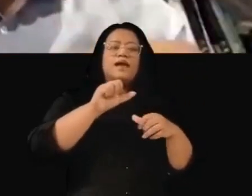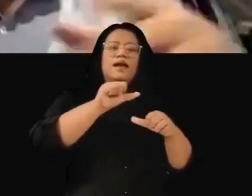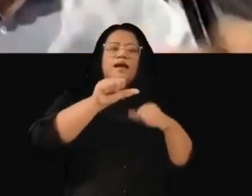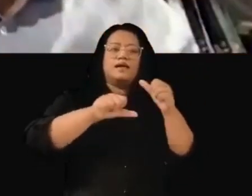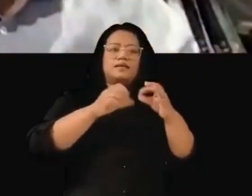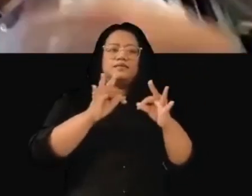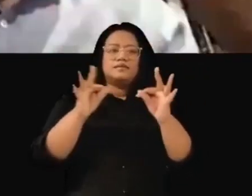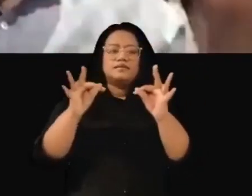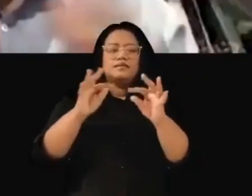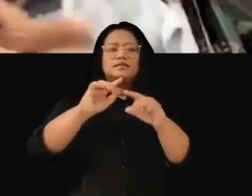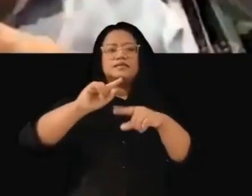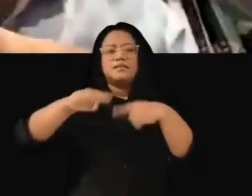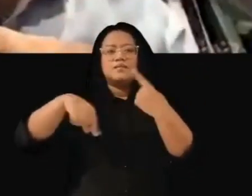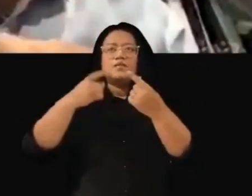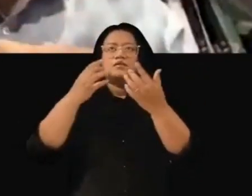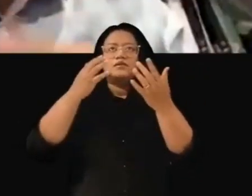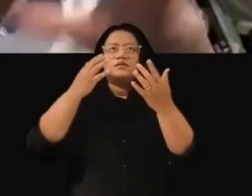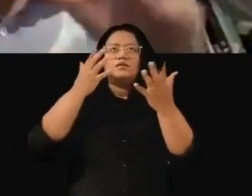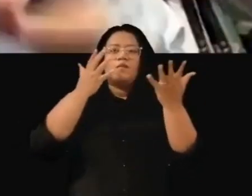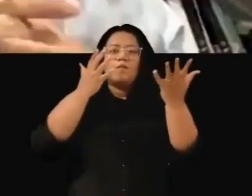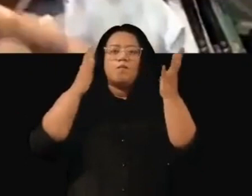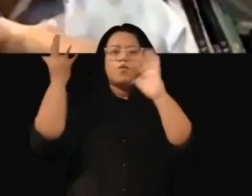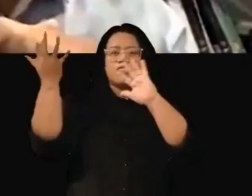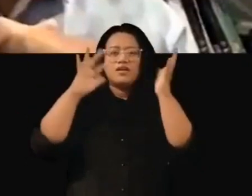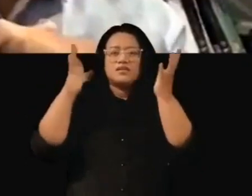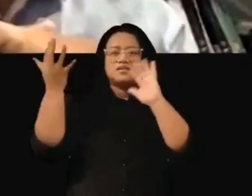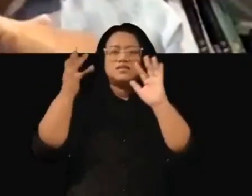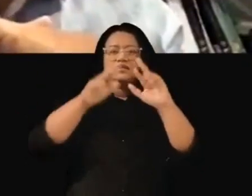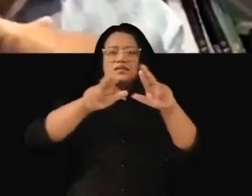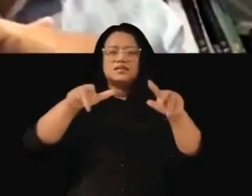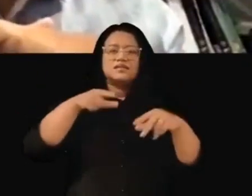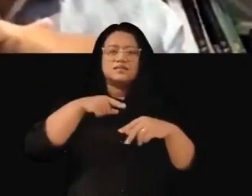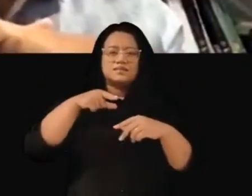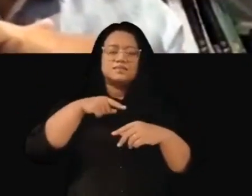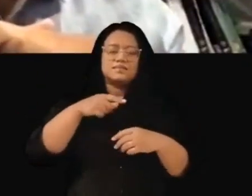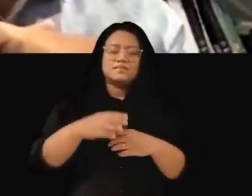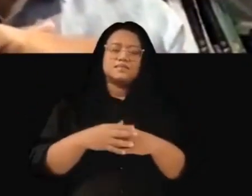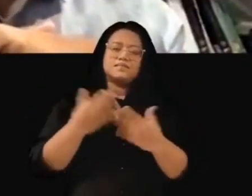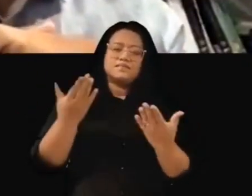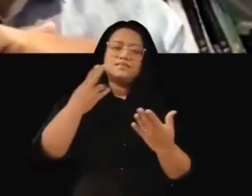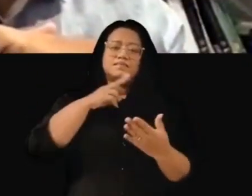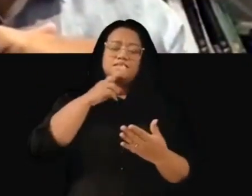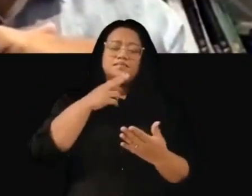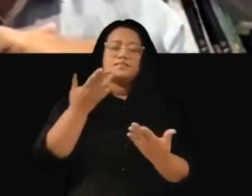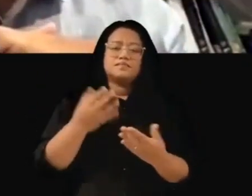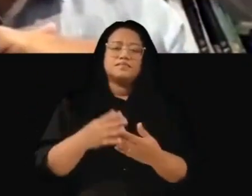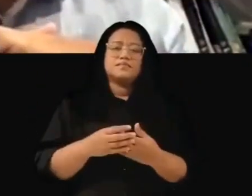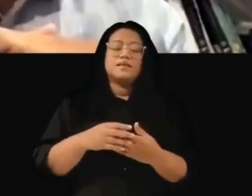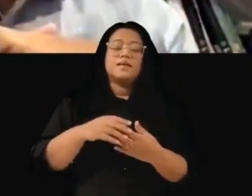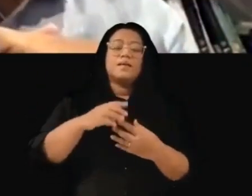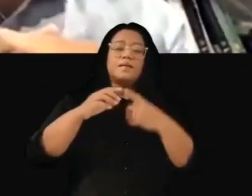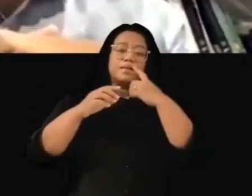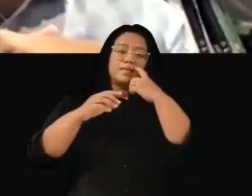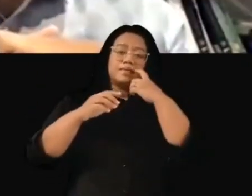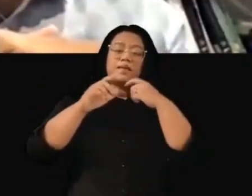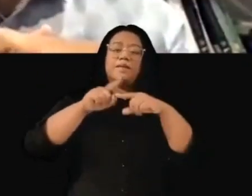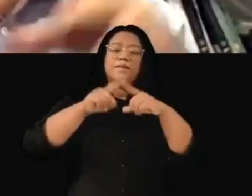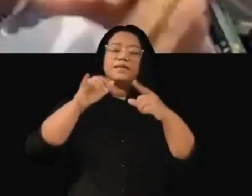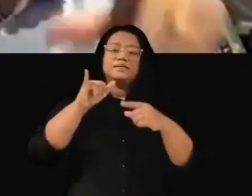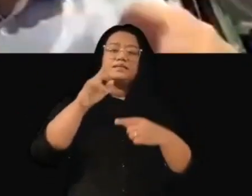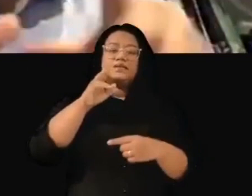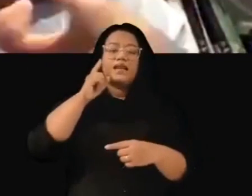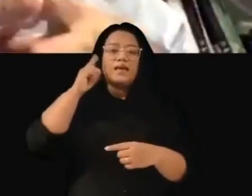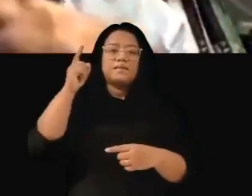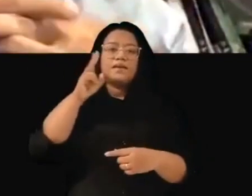climática acabou ganhando muito mais projeção, enfim, a ponto de estarmos numa emergência. Mas se vocês lembrarem das emergências ambientais atuais,